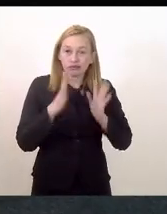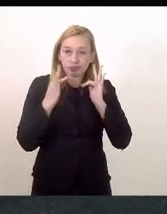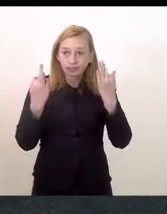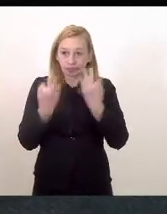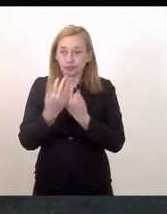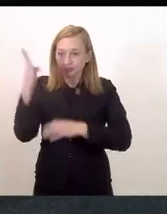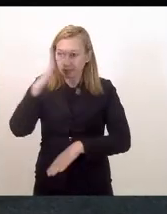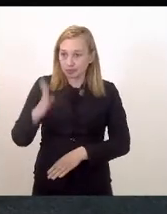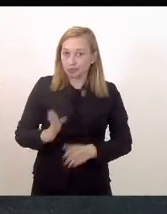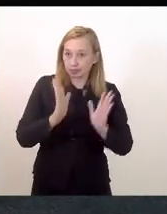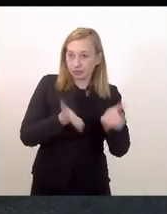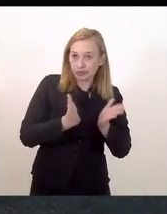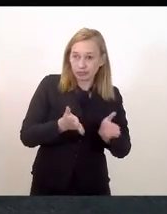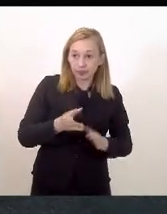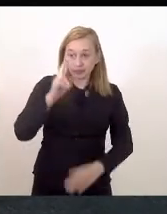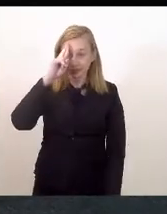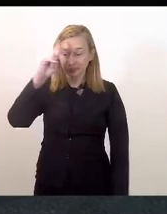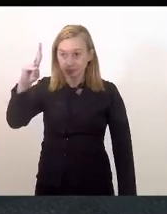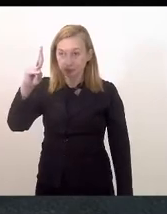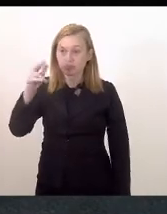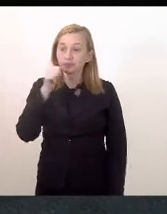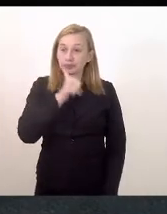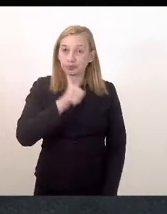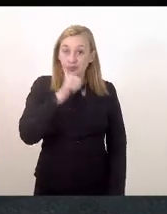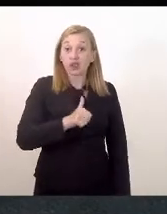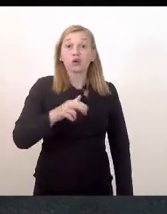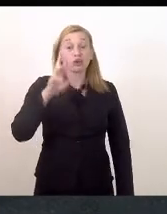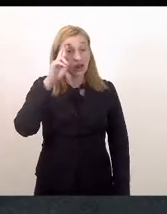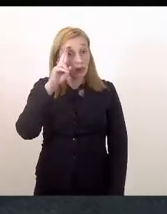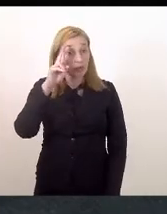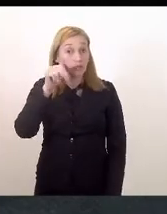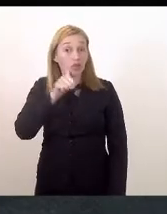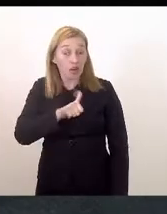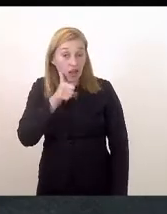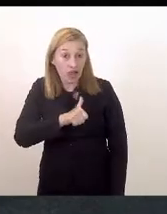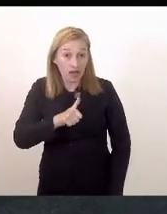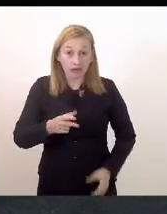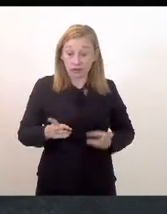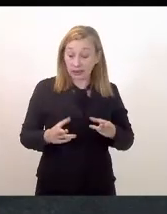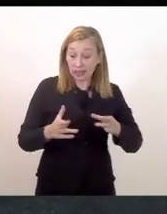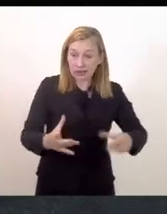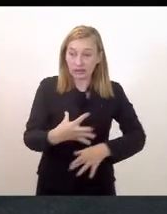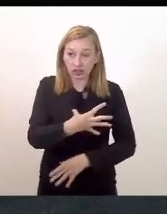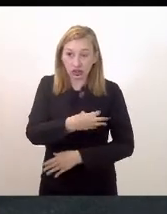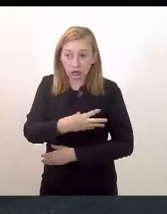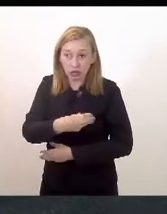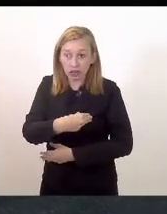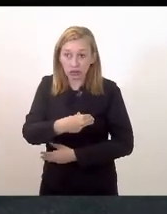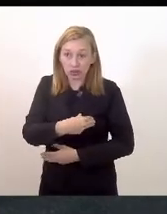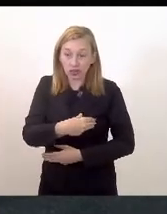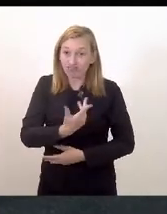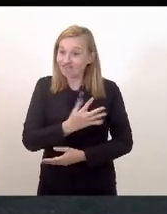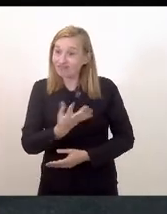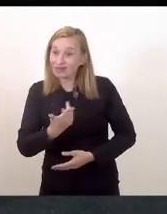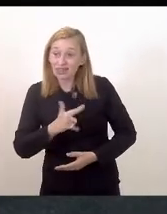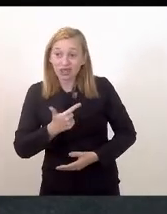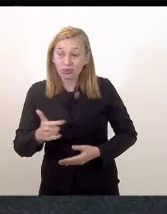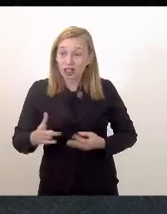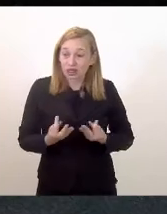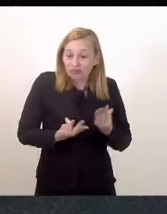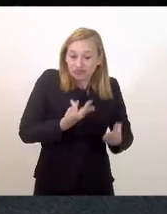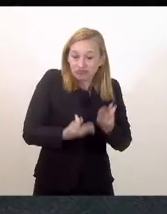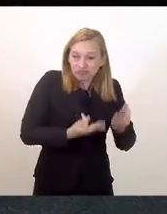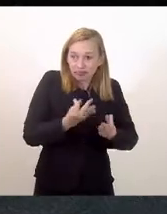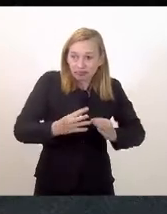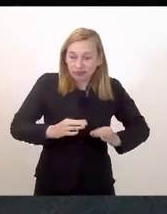são chefiadas por mulheres. E quando essas mulheres são acometidas de câncer de mama e fica sem ter o tratamento completo, que a